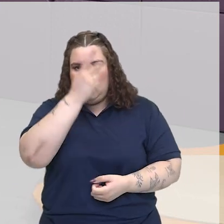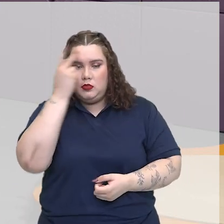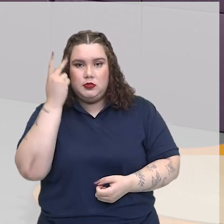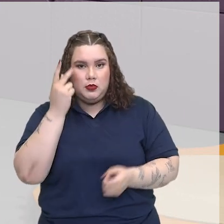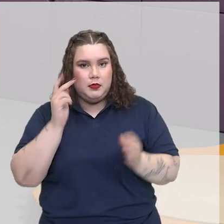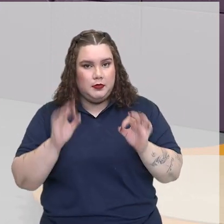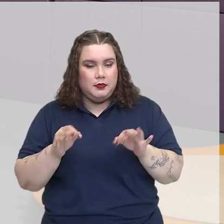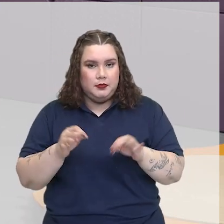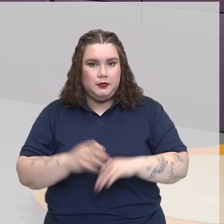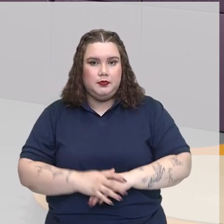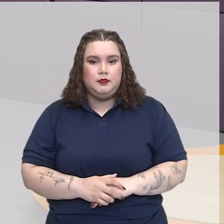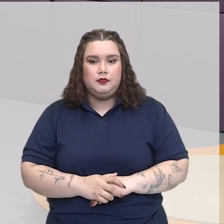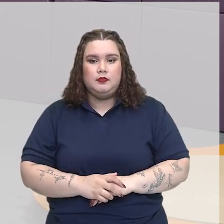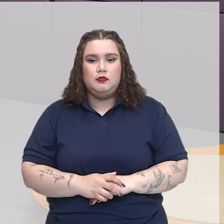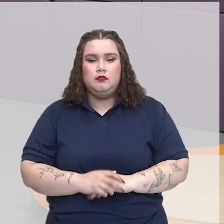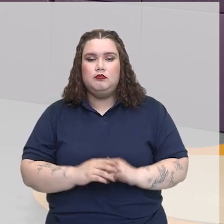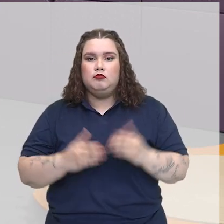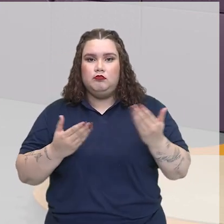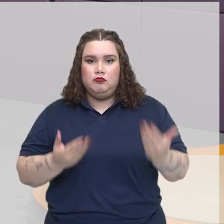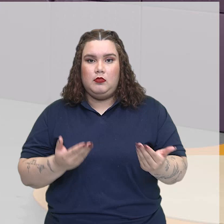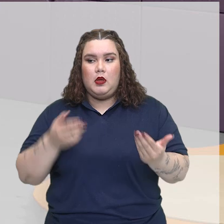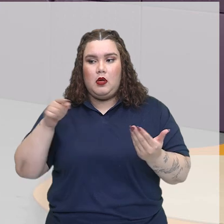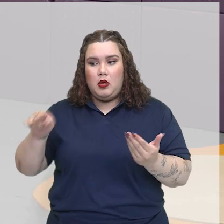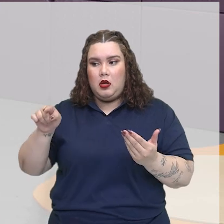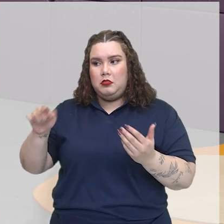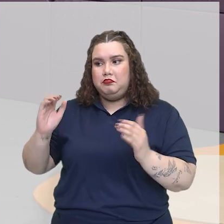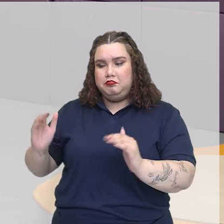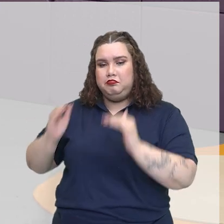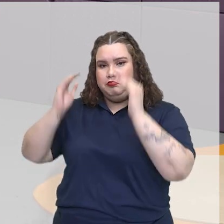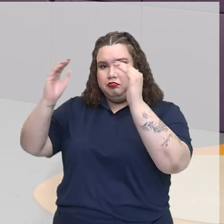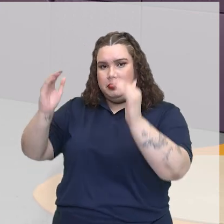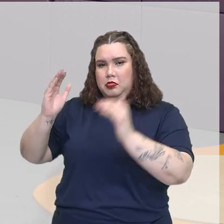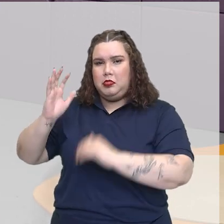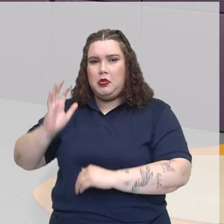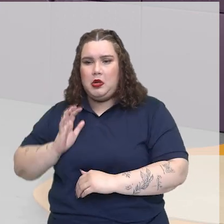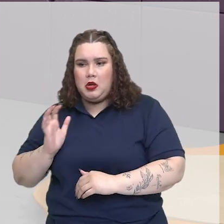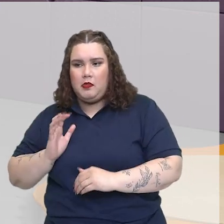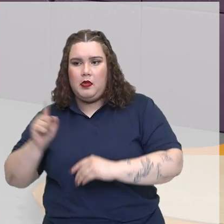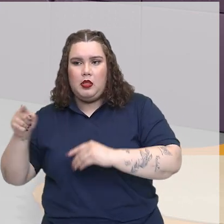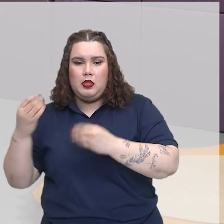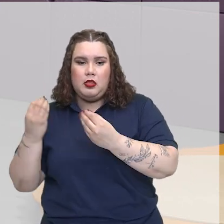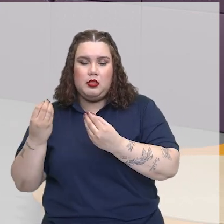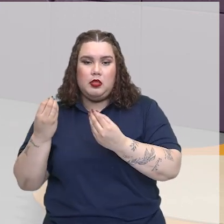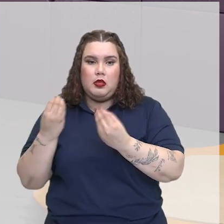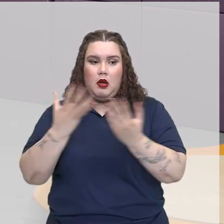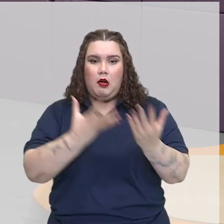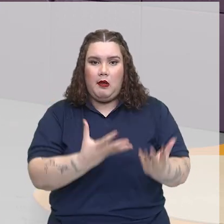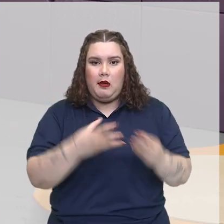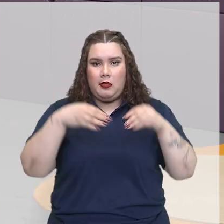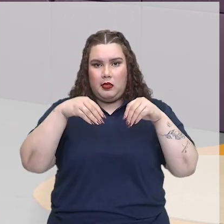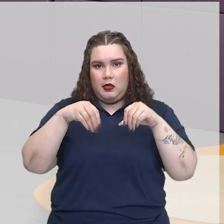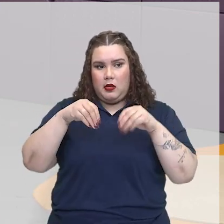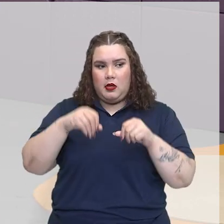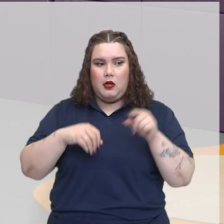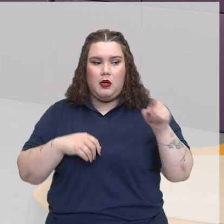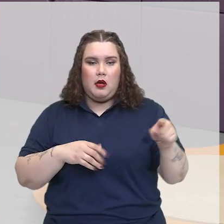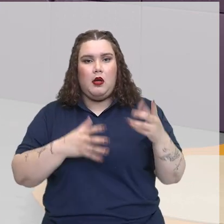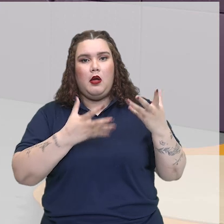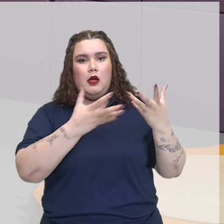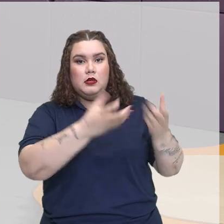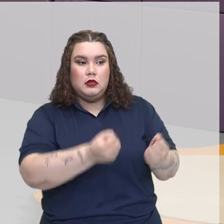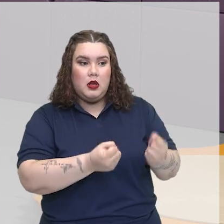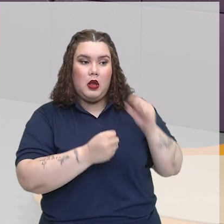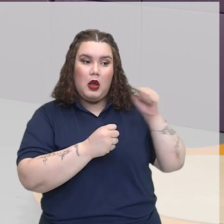duque, e essa pessoa, consequentemente, também já subdivide aquele pedaço de terra e doa para